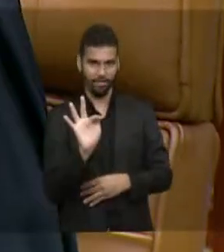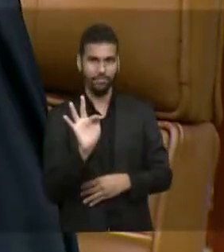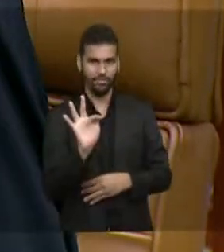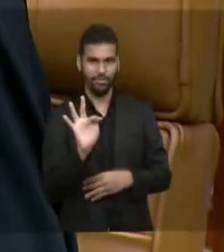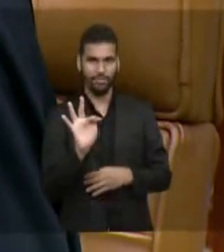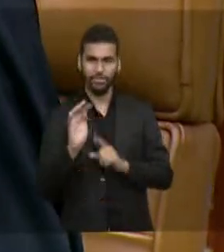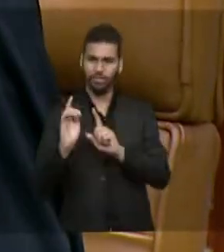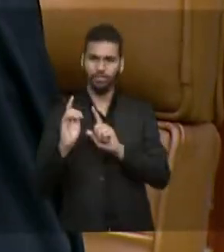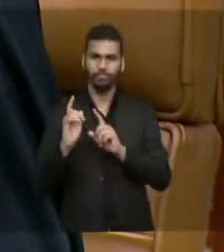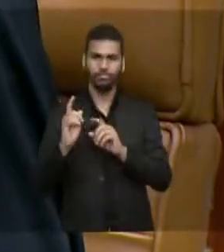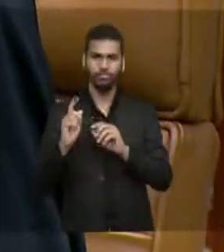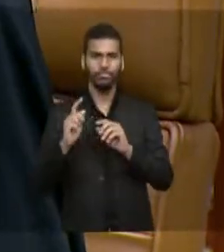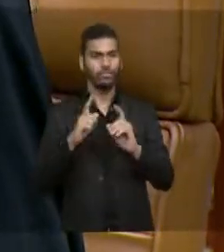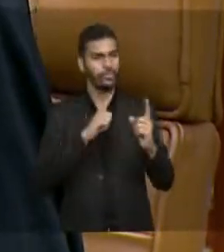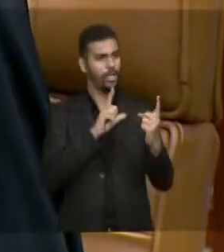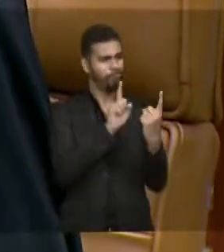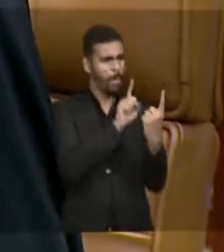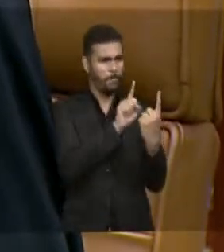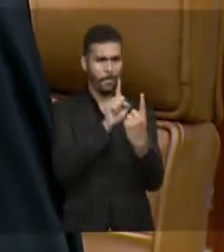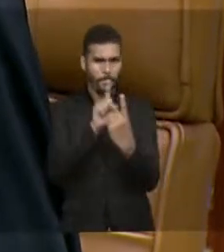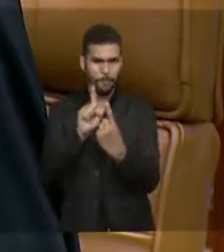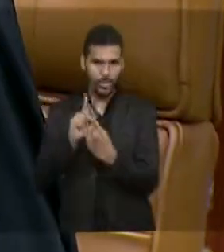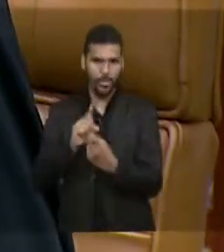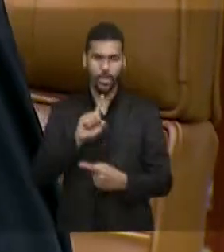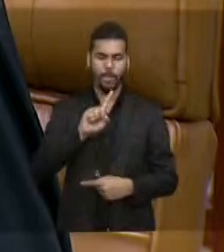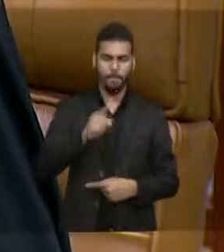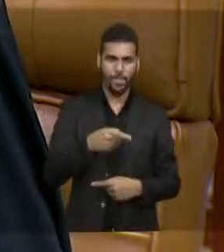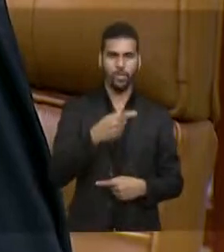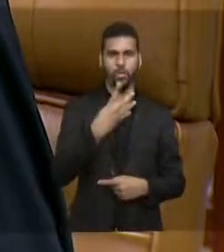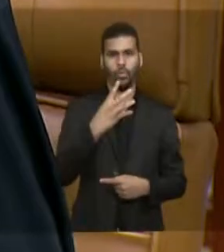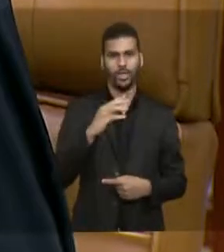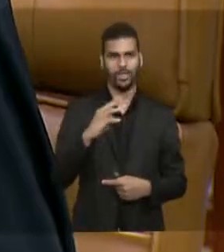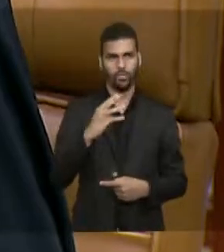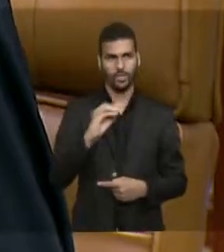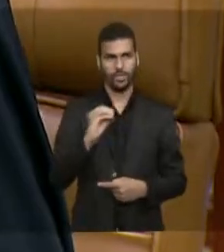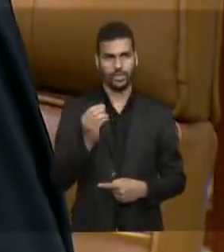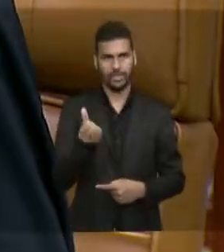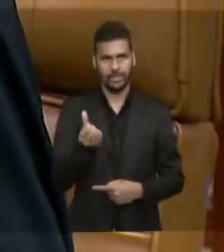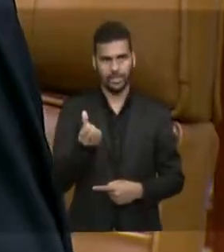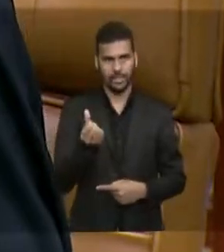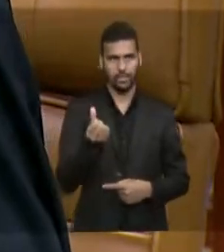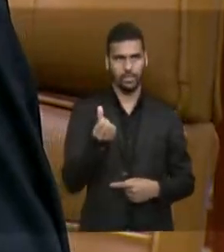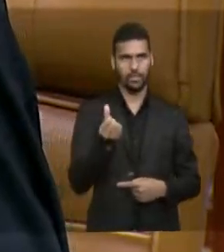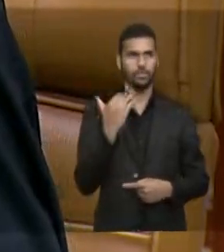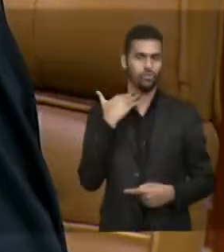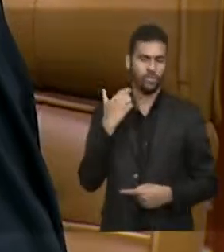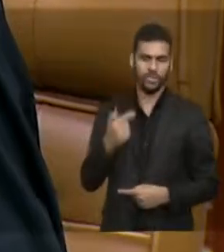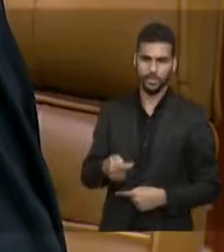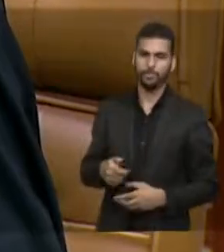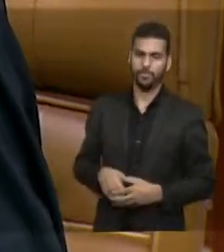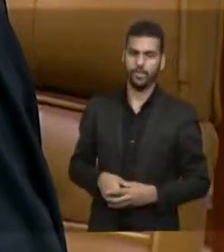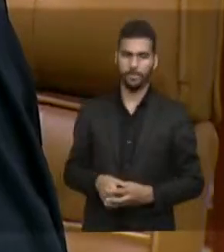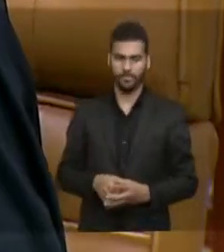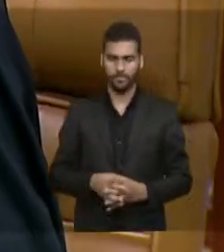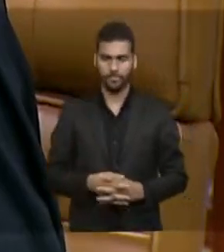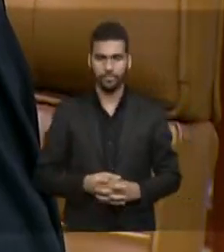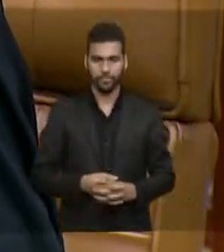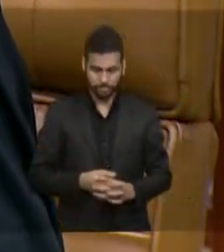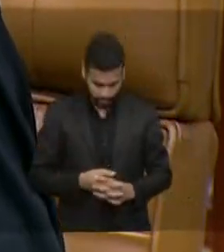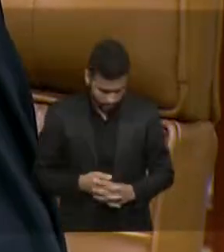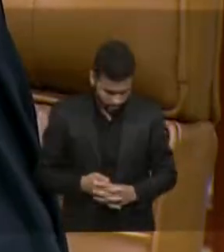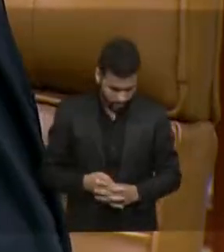essas mil é 46 audiências de Custódia a partir daí